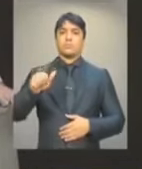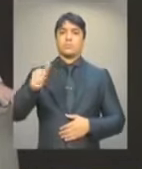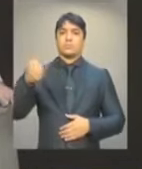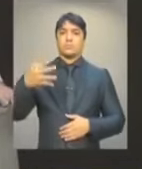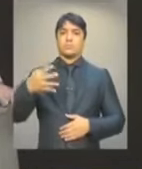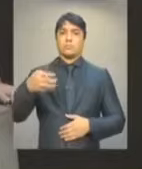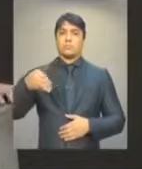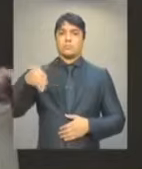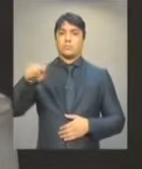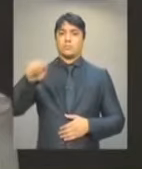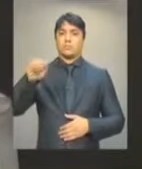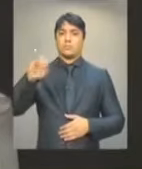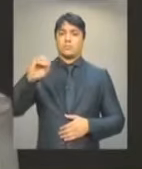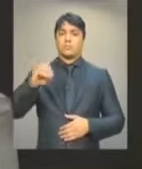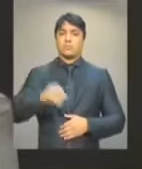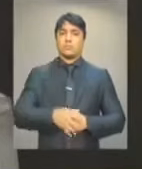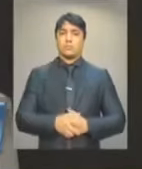dia 14 de maio,